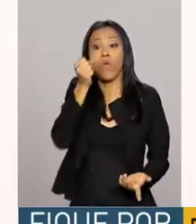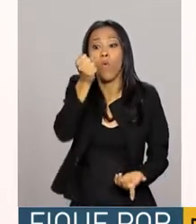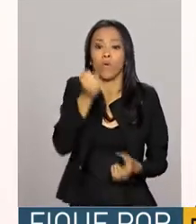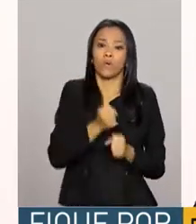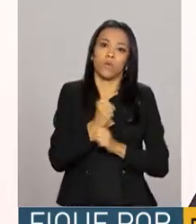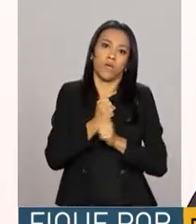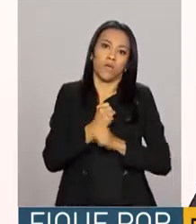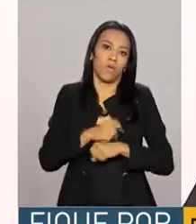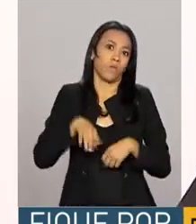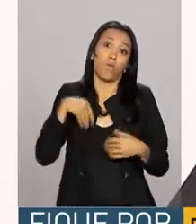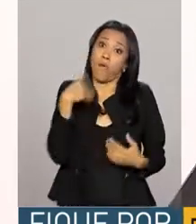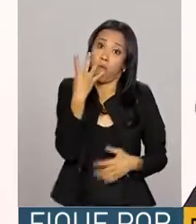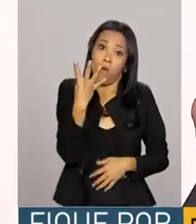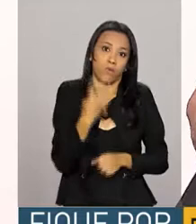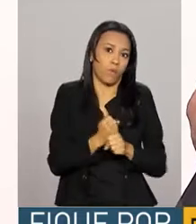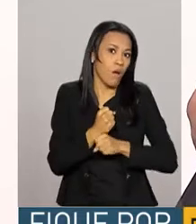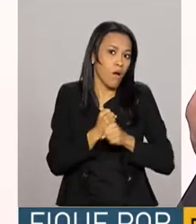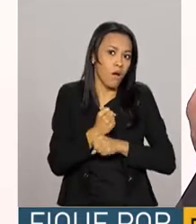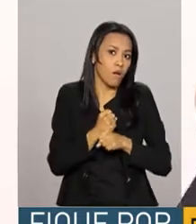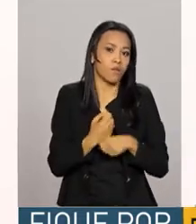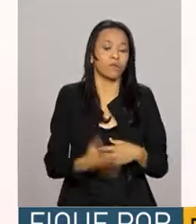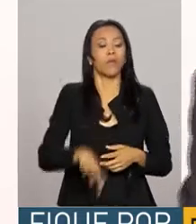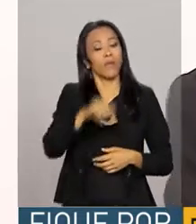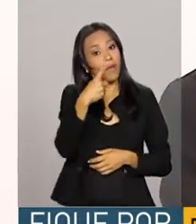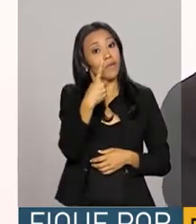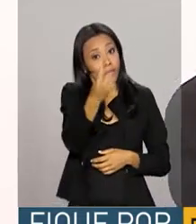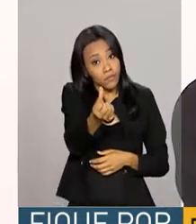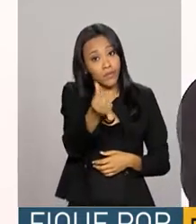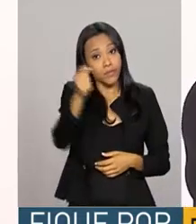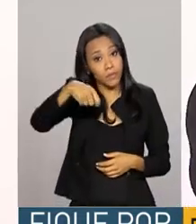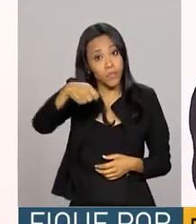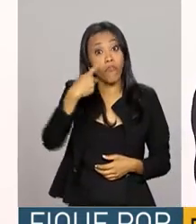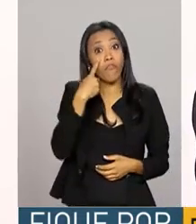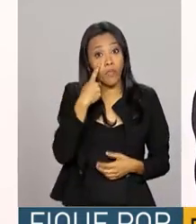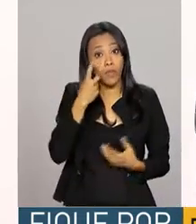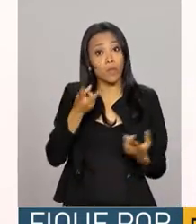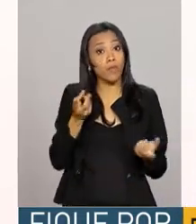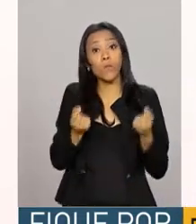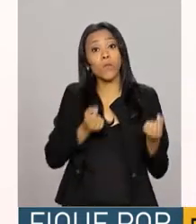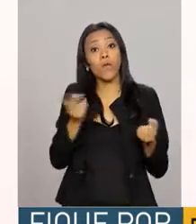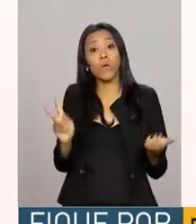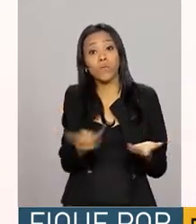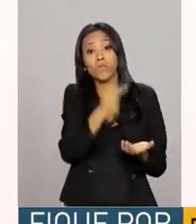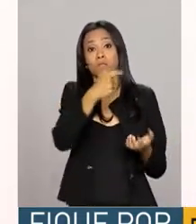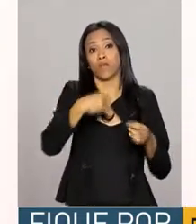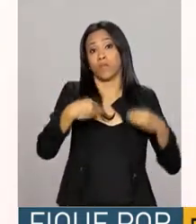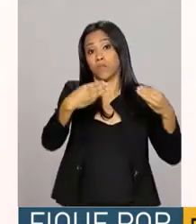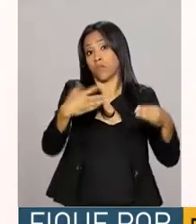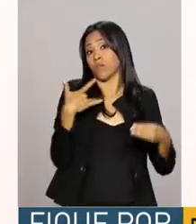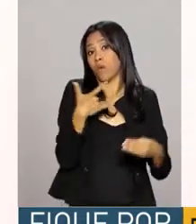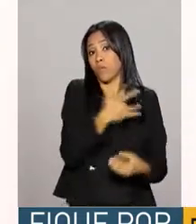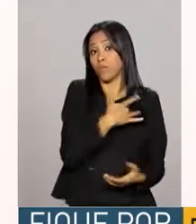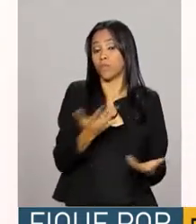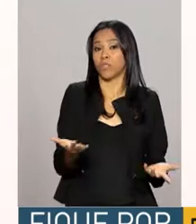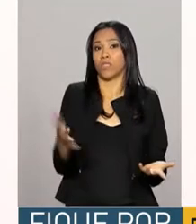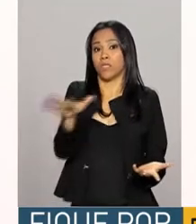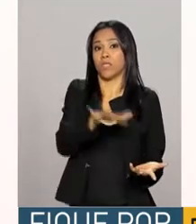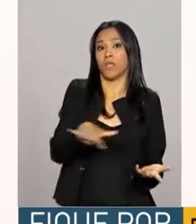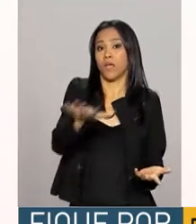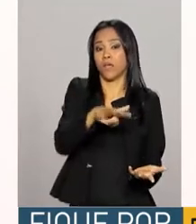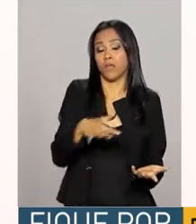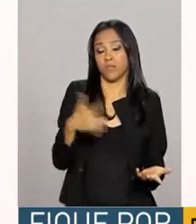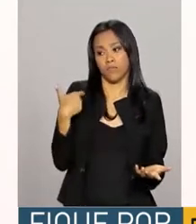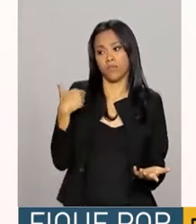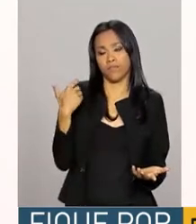quatro anos não é são 16 meses desde que se fez na saúde desde que você fez em vários setores é o ricardo